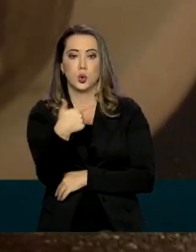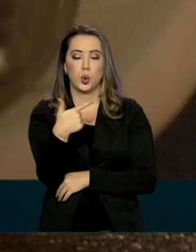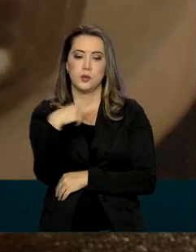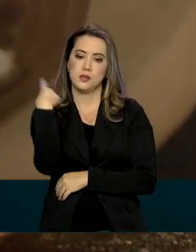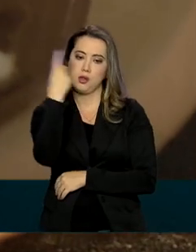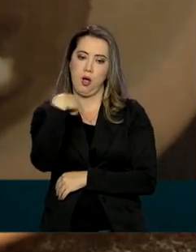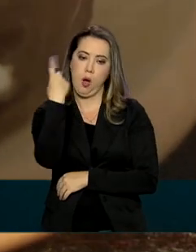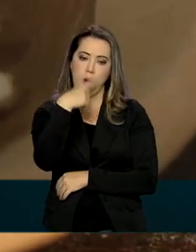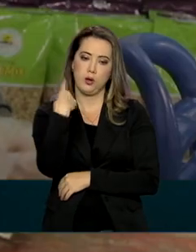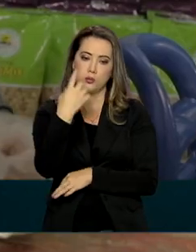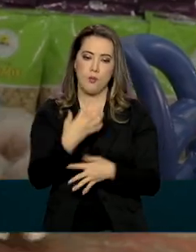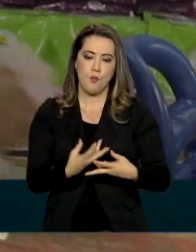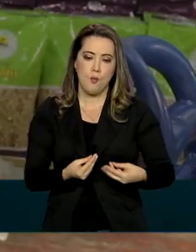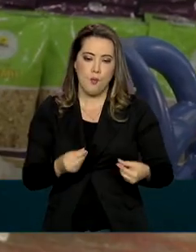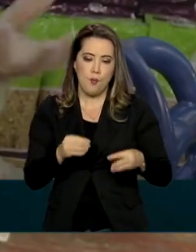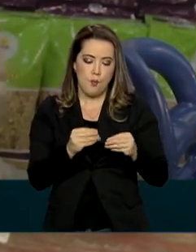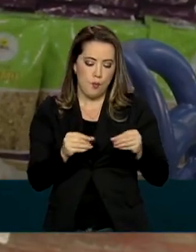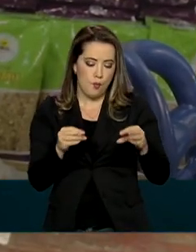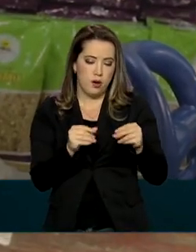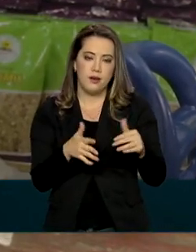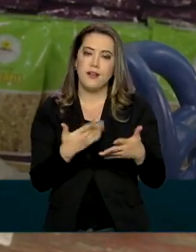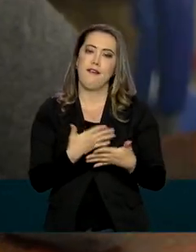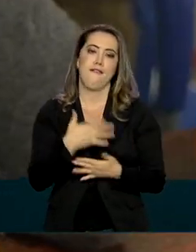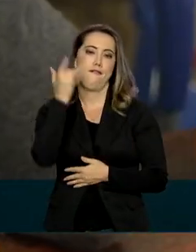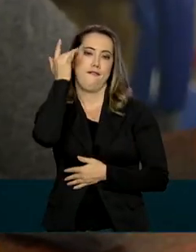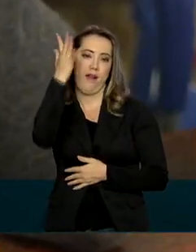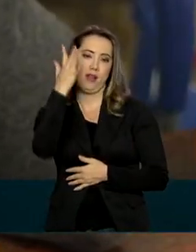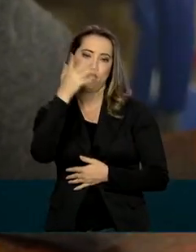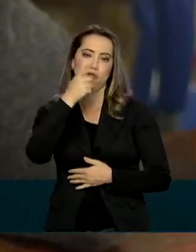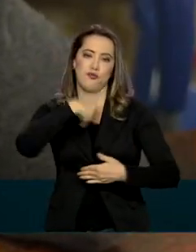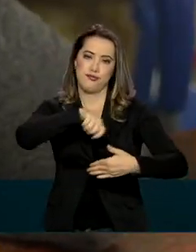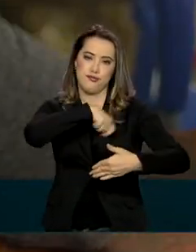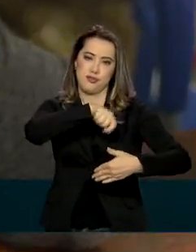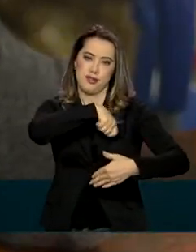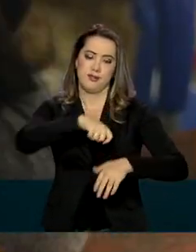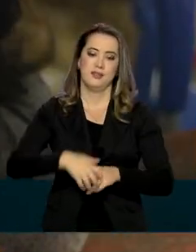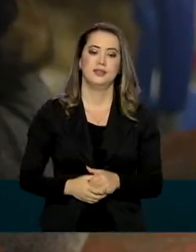hidratar. Ele fica macio e mais fácil de cozinhar.